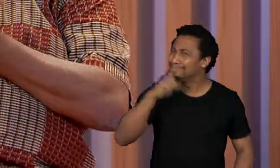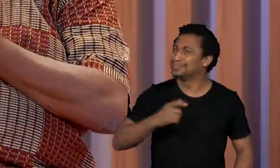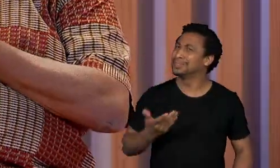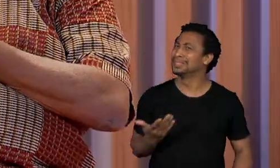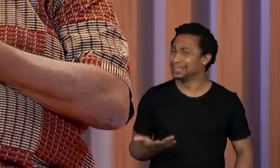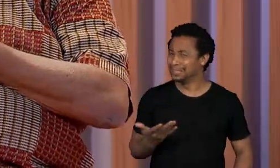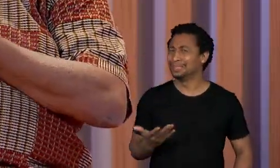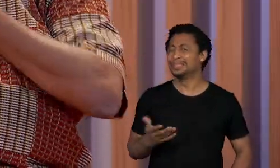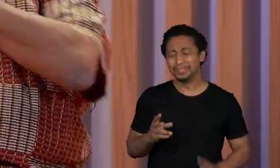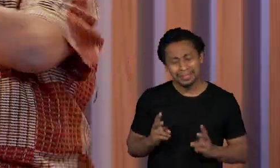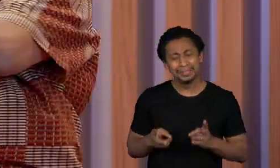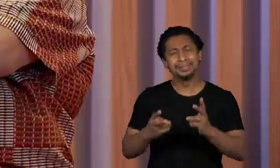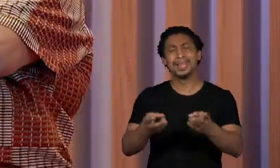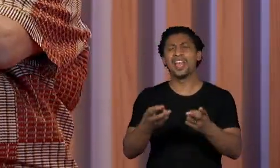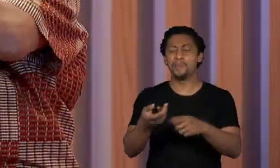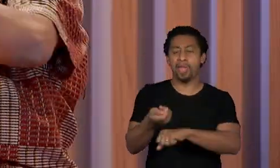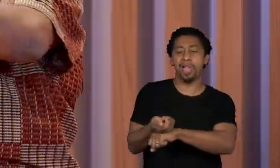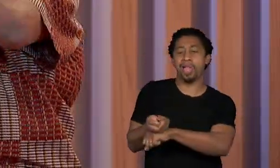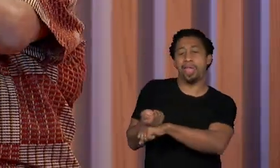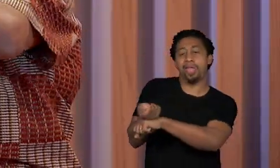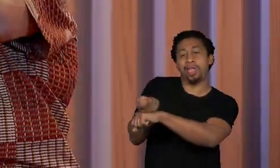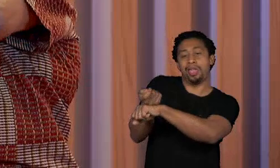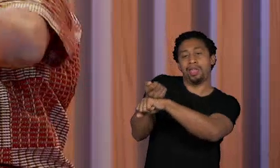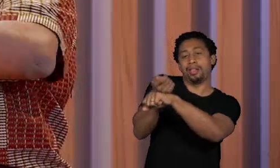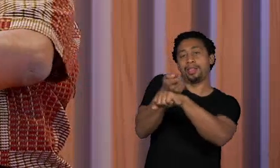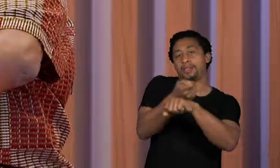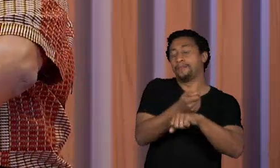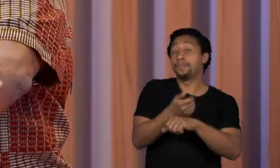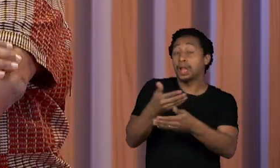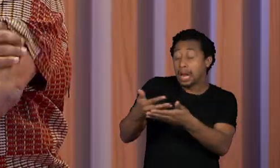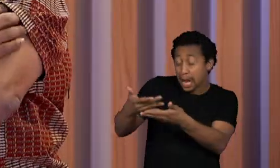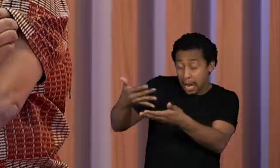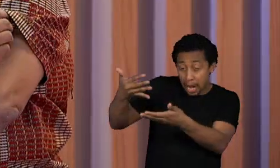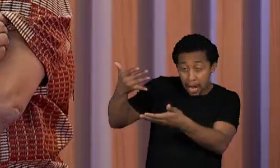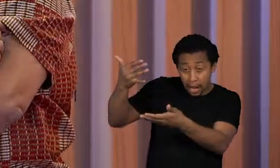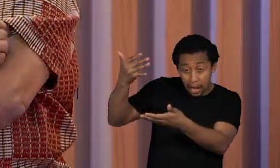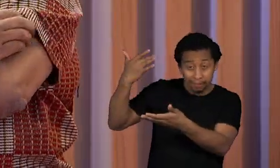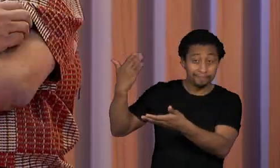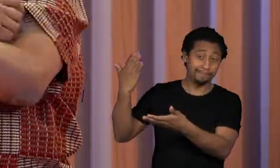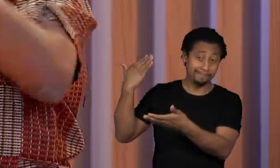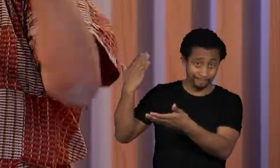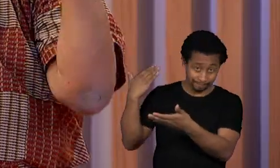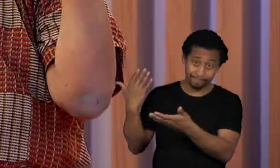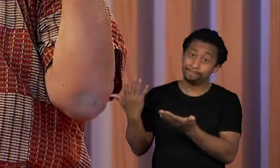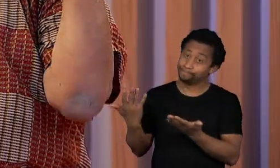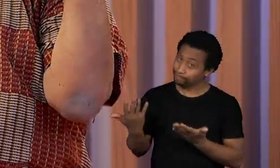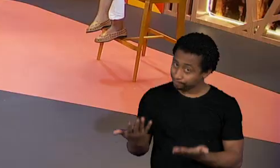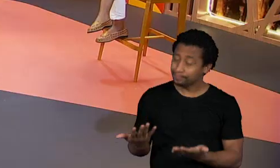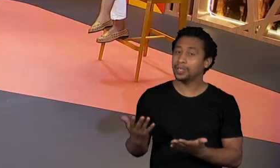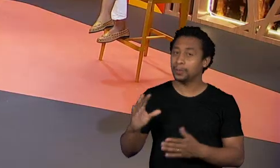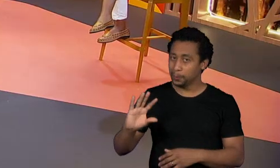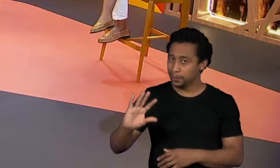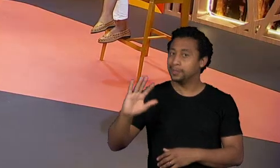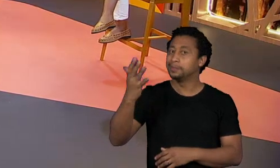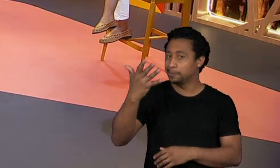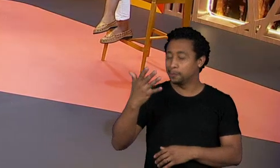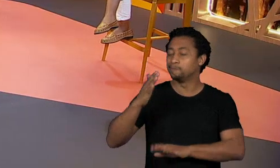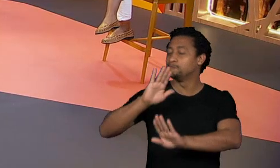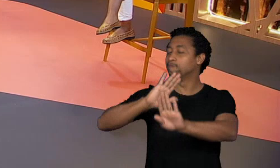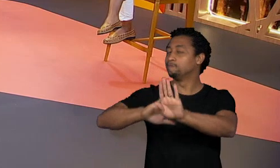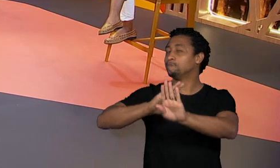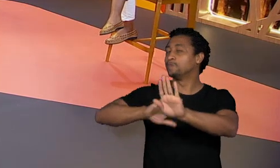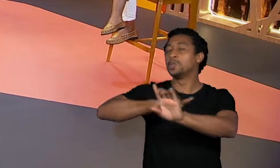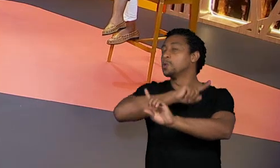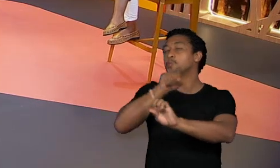todo lá no começo da nossa conversa eu já falei, há um objetivo